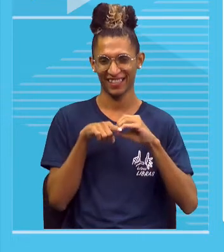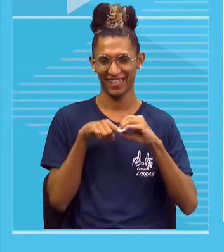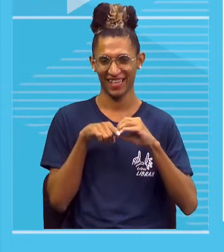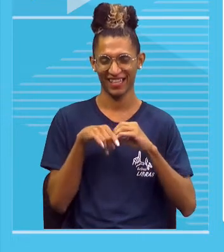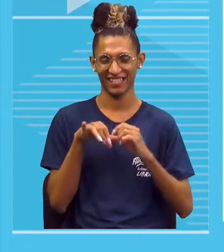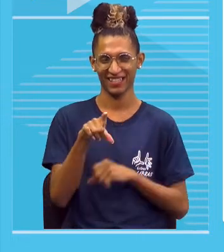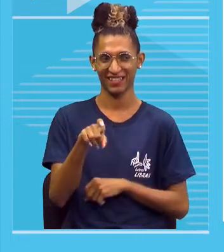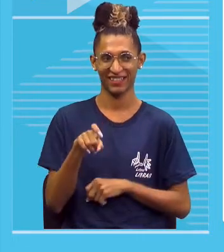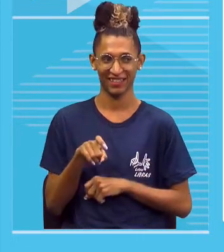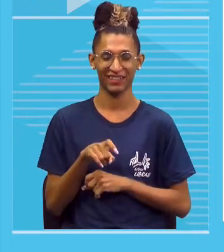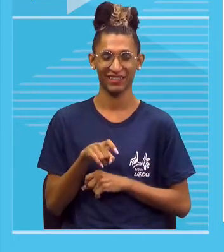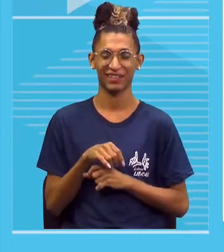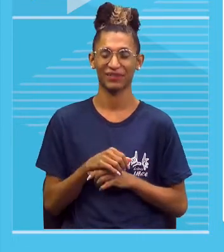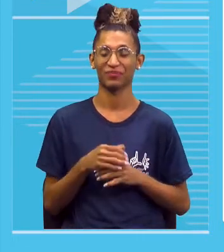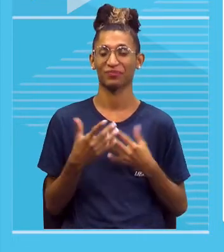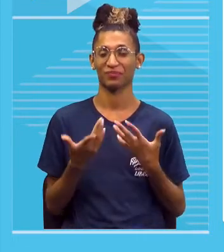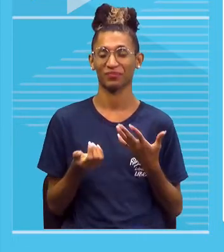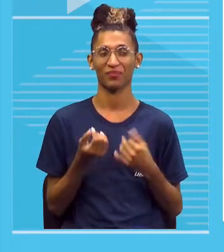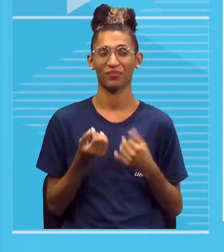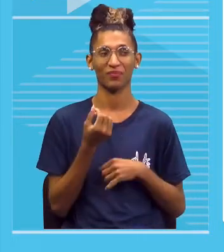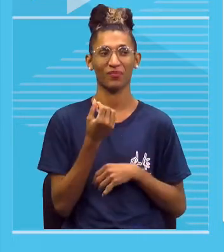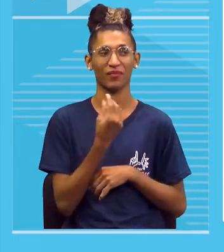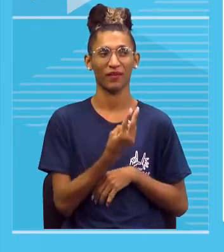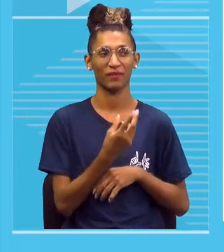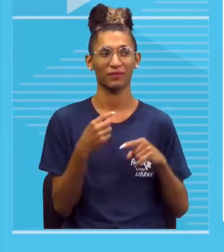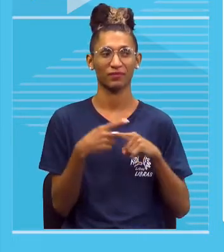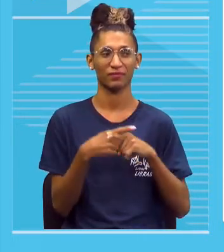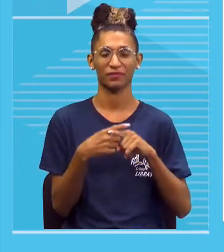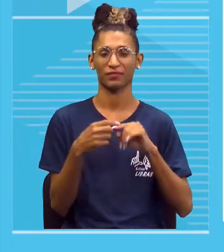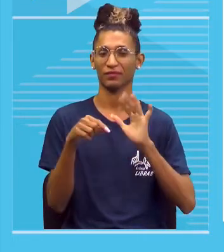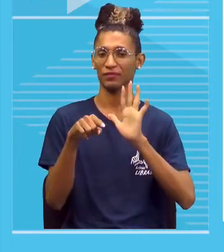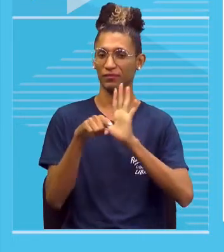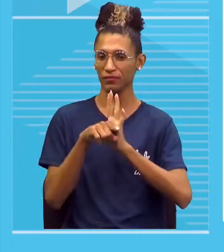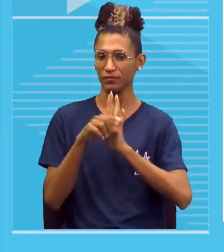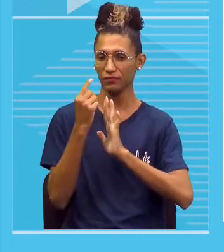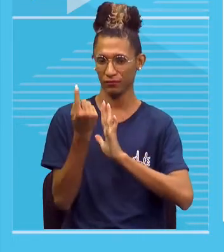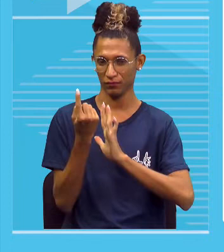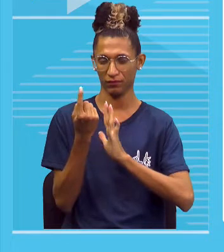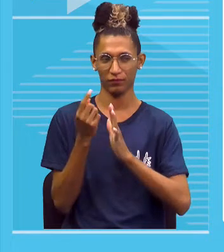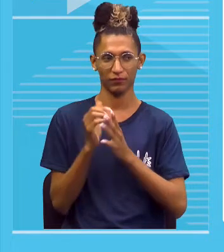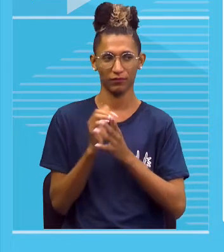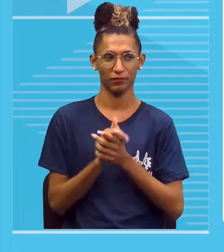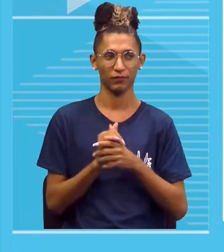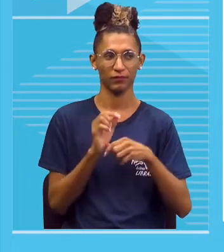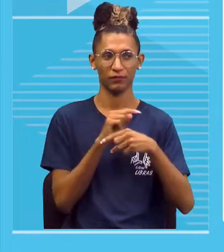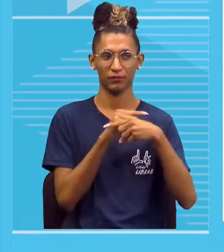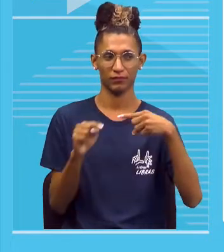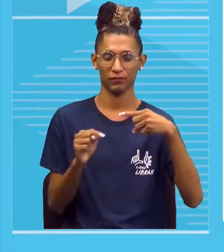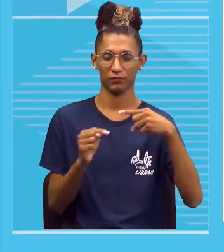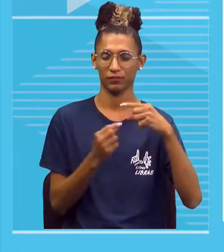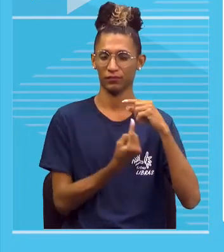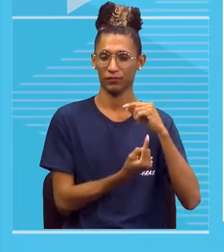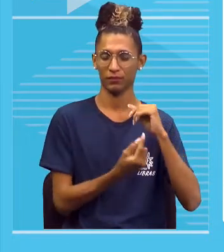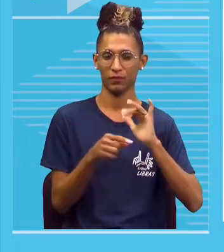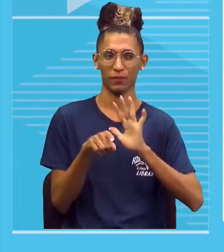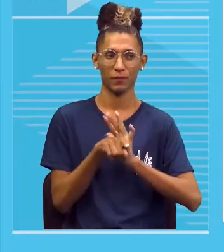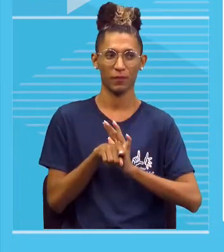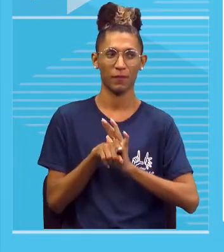acabou de calcular menos 1 sobre 1 menos